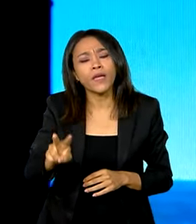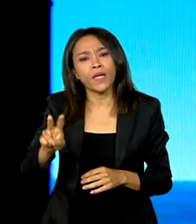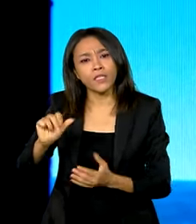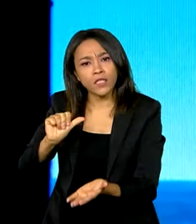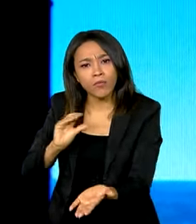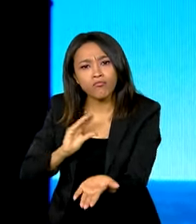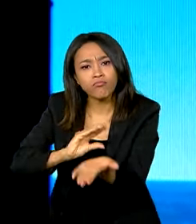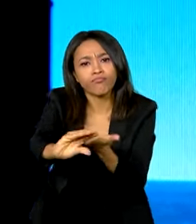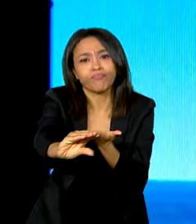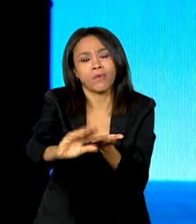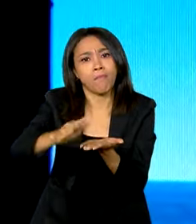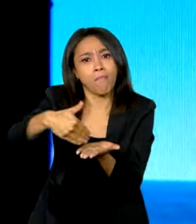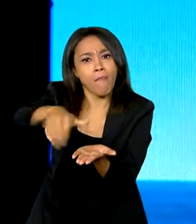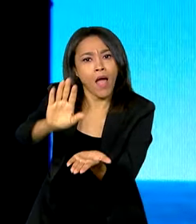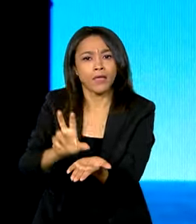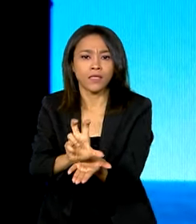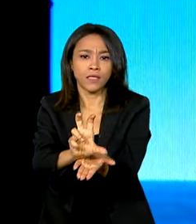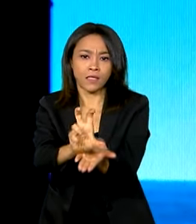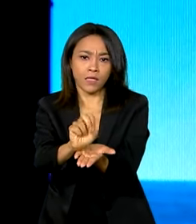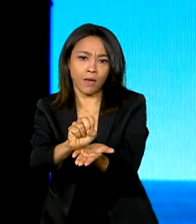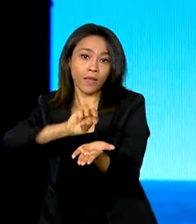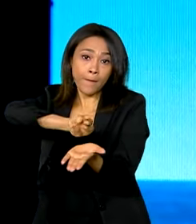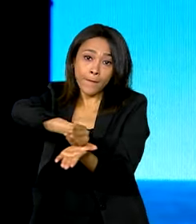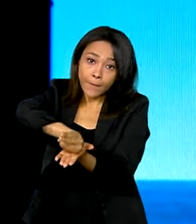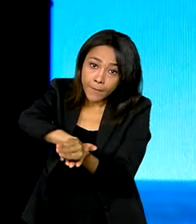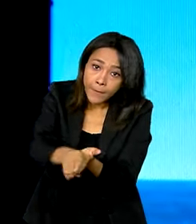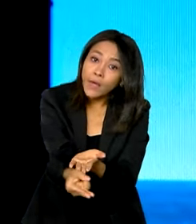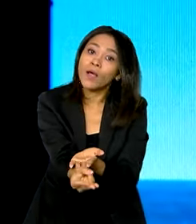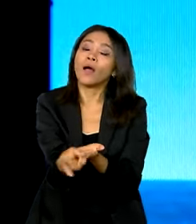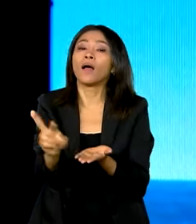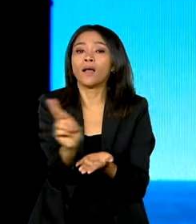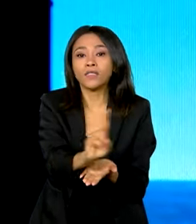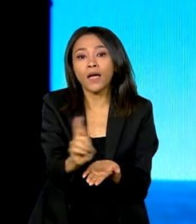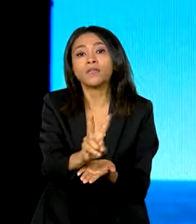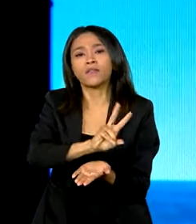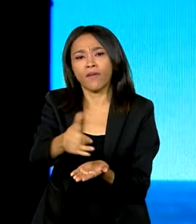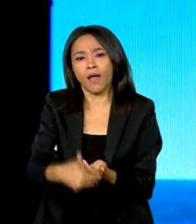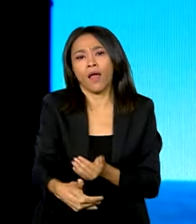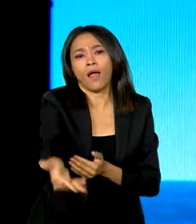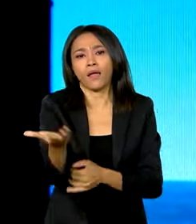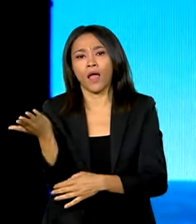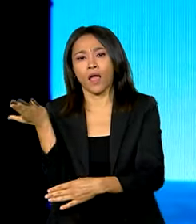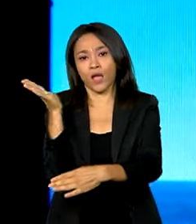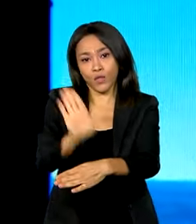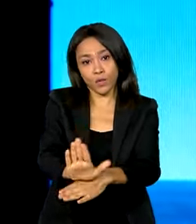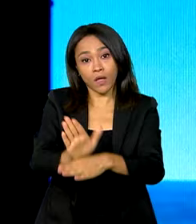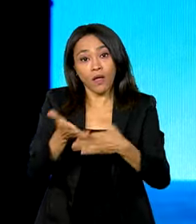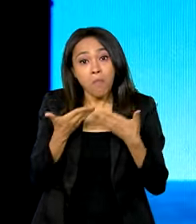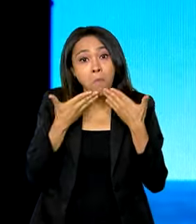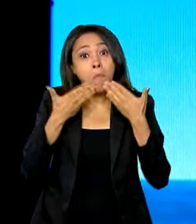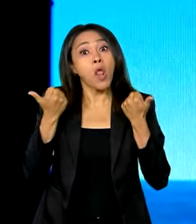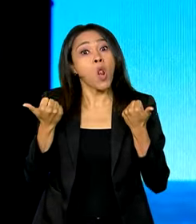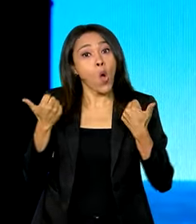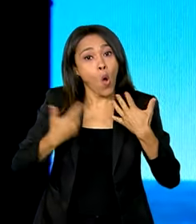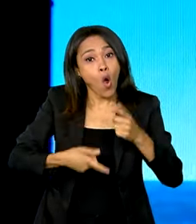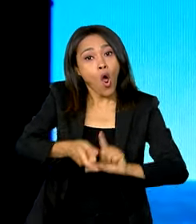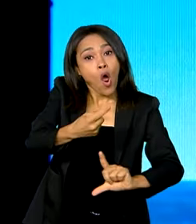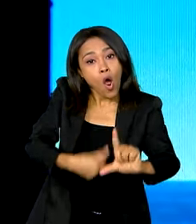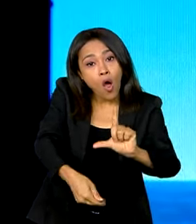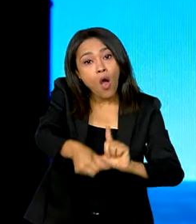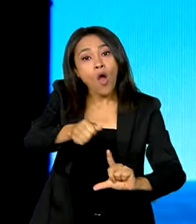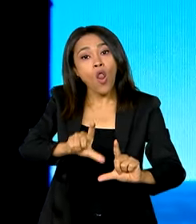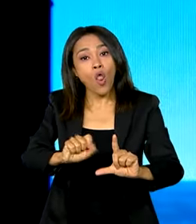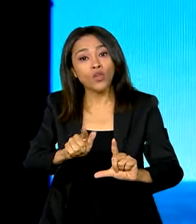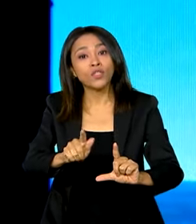mais de 50 milhões de reais, que vai ajudar na melhoria logística da Coderne,